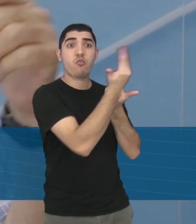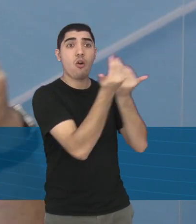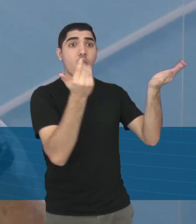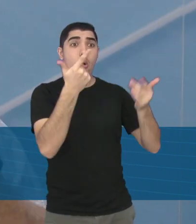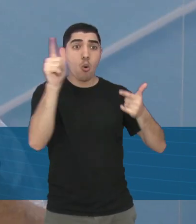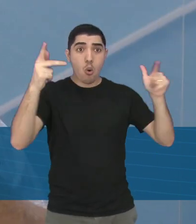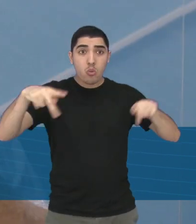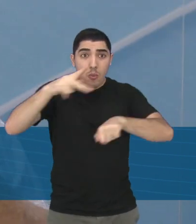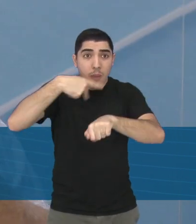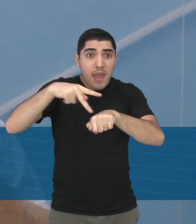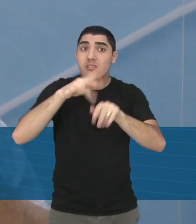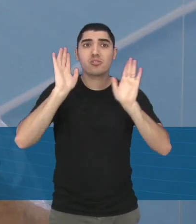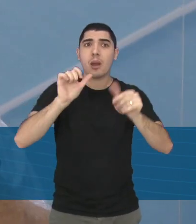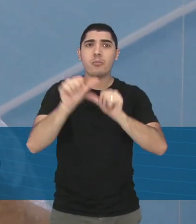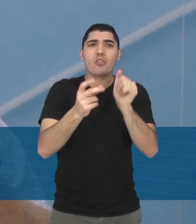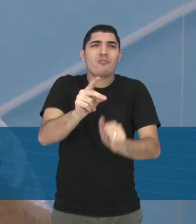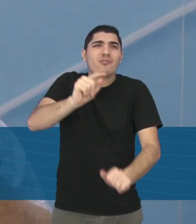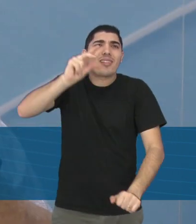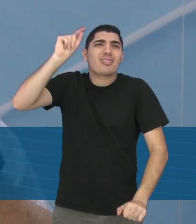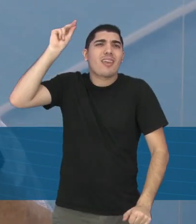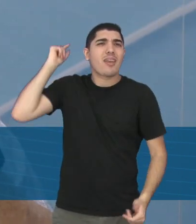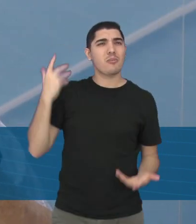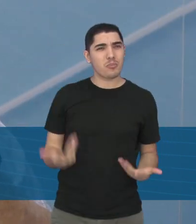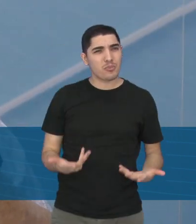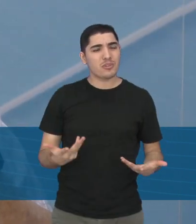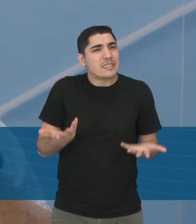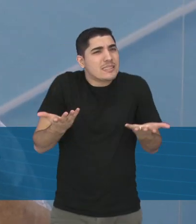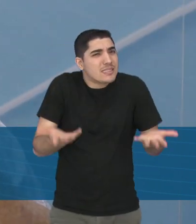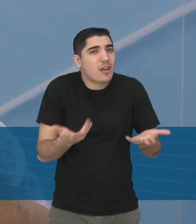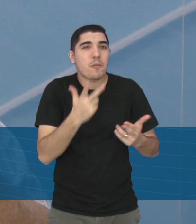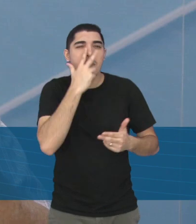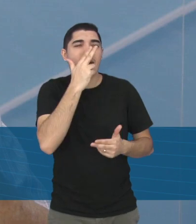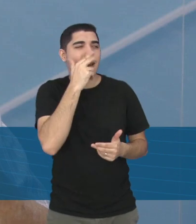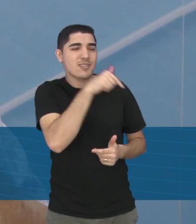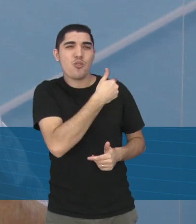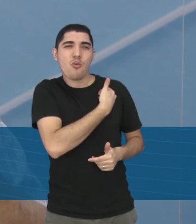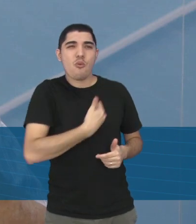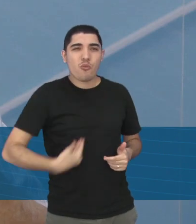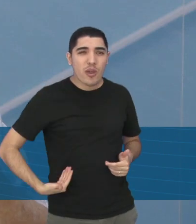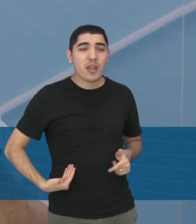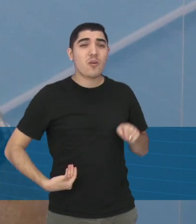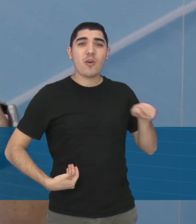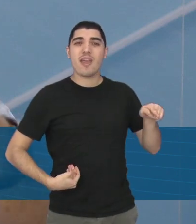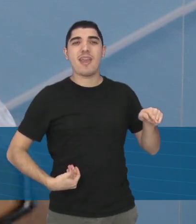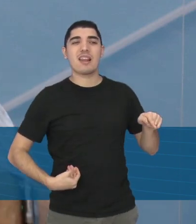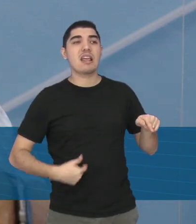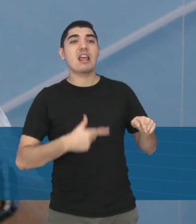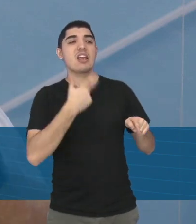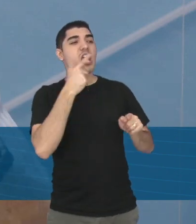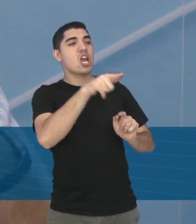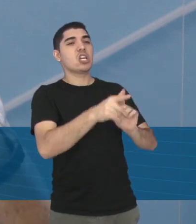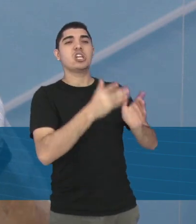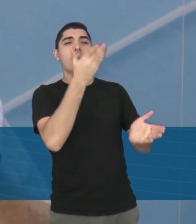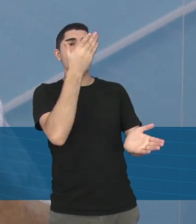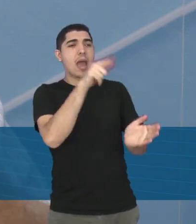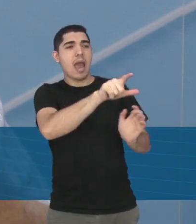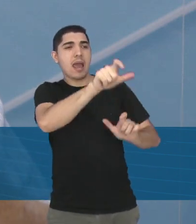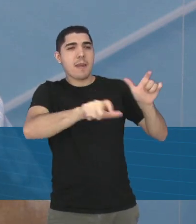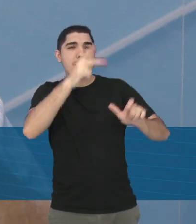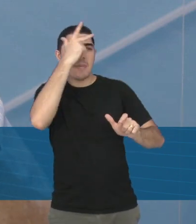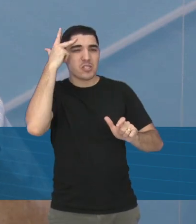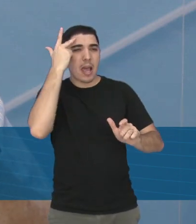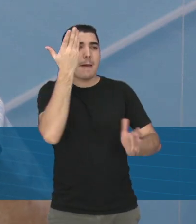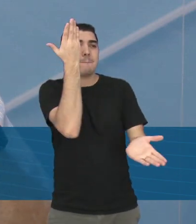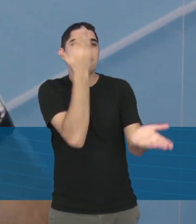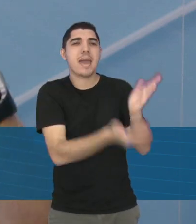seja, o governo, ele, quando fez isso, ele não visou a perda do direito do trabalhador,